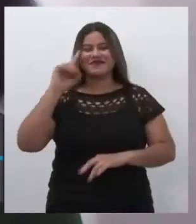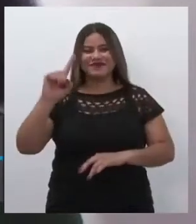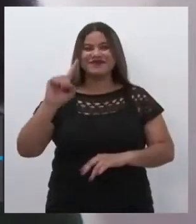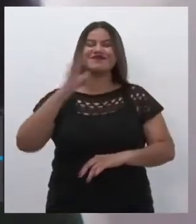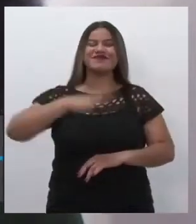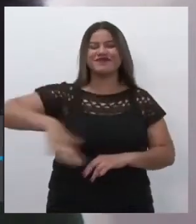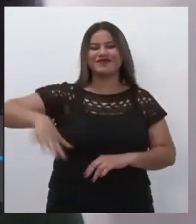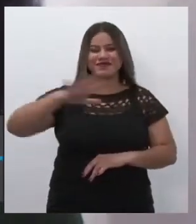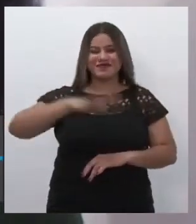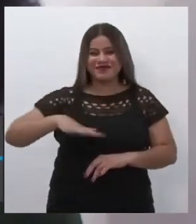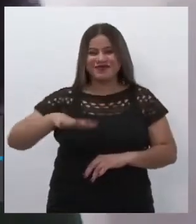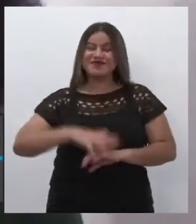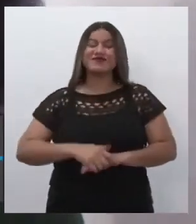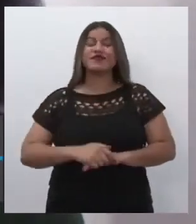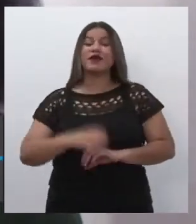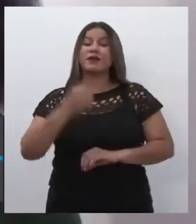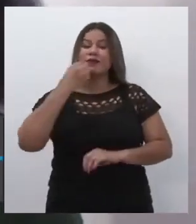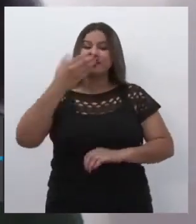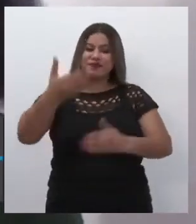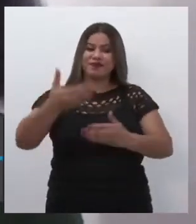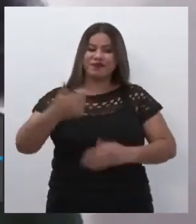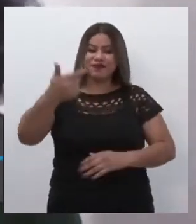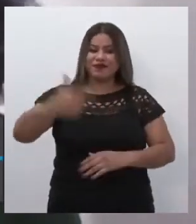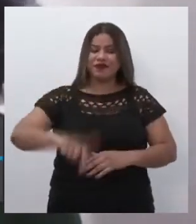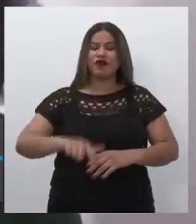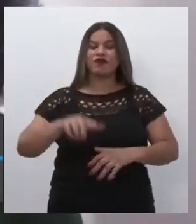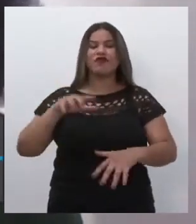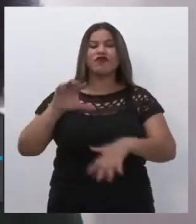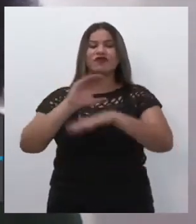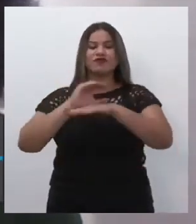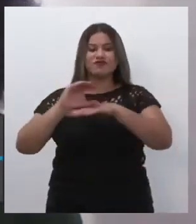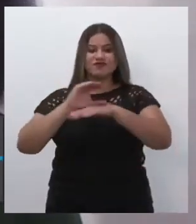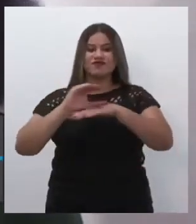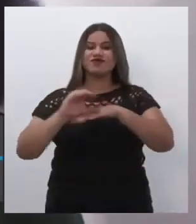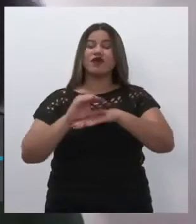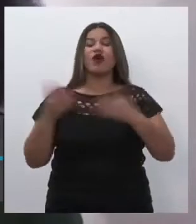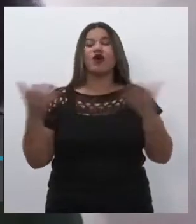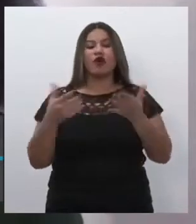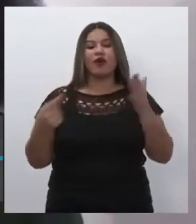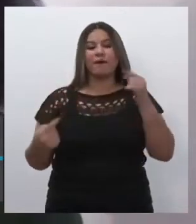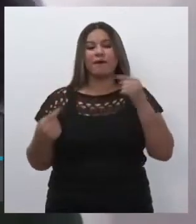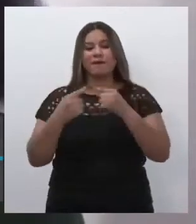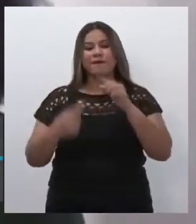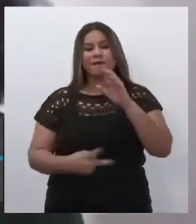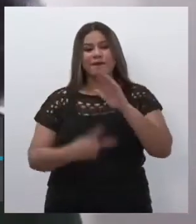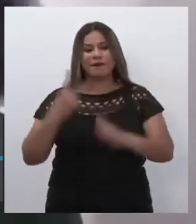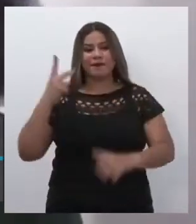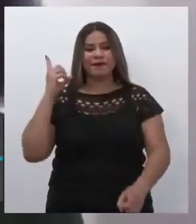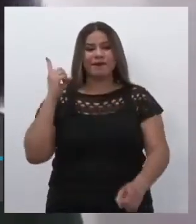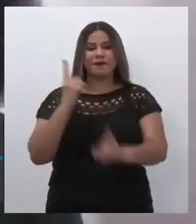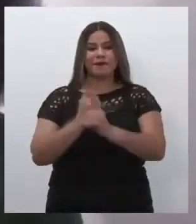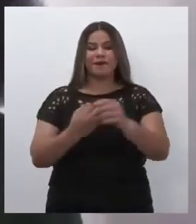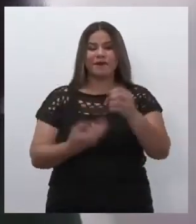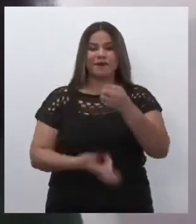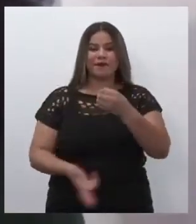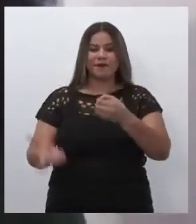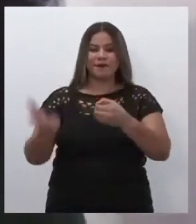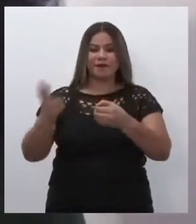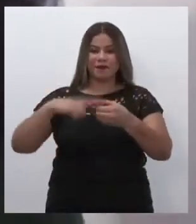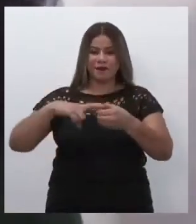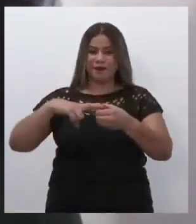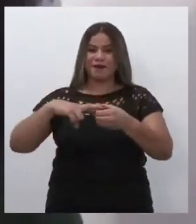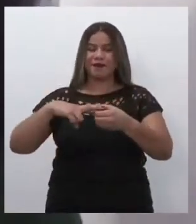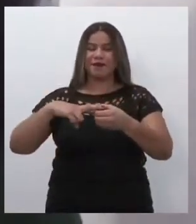Sejam bem-vindos a mais uma formação. Hoje nós estamos no segundo encontro da recuperação